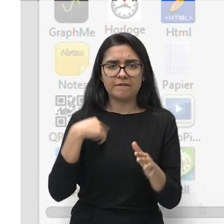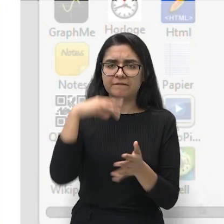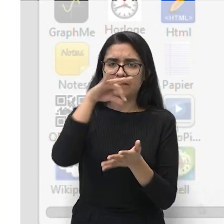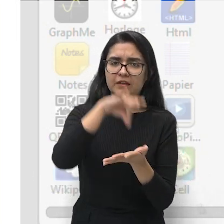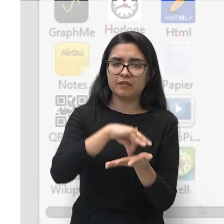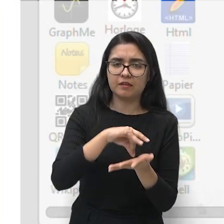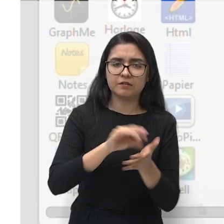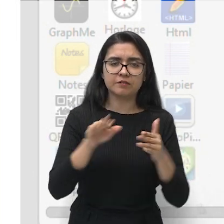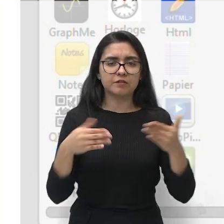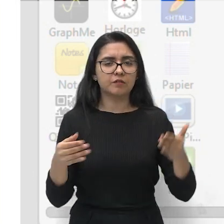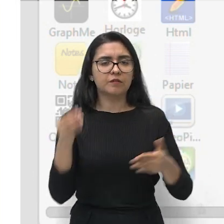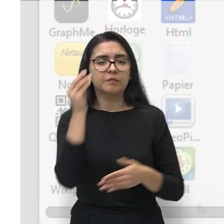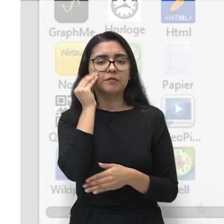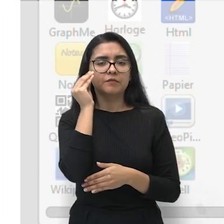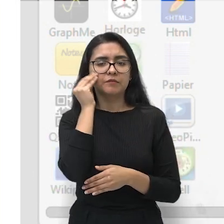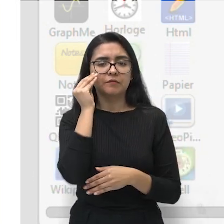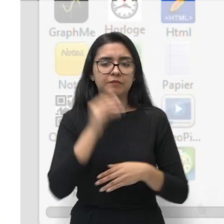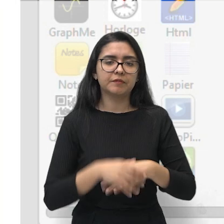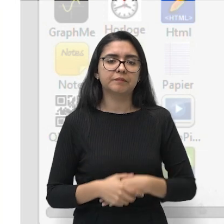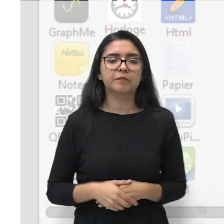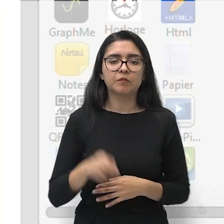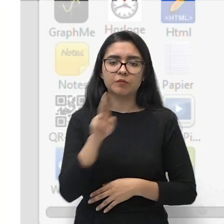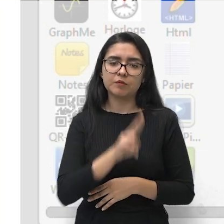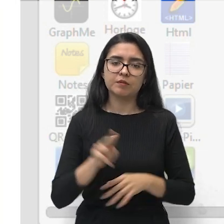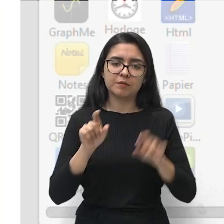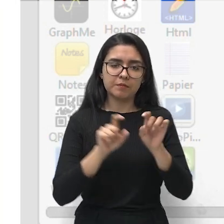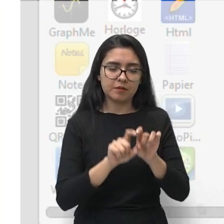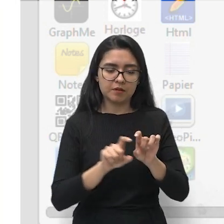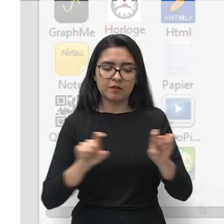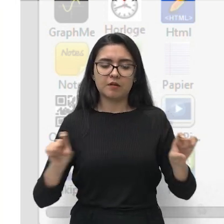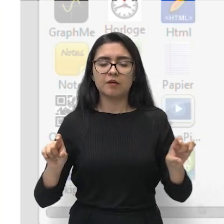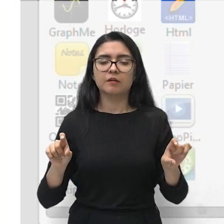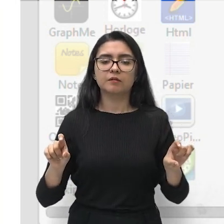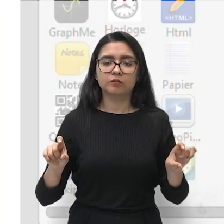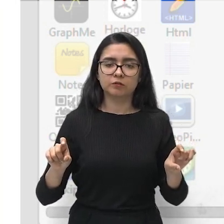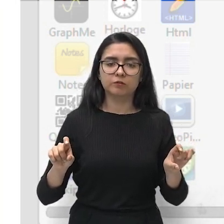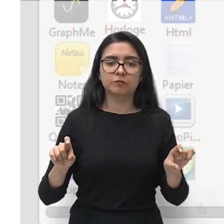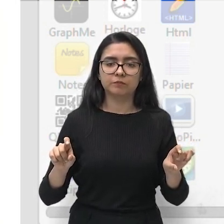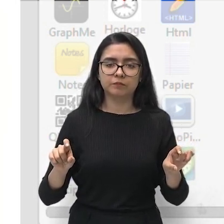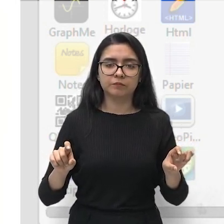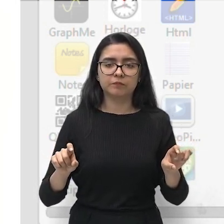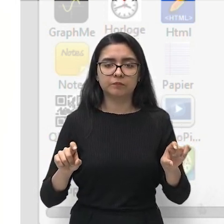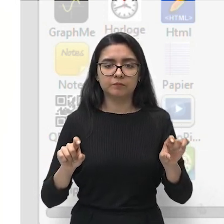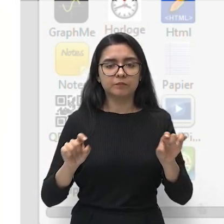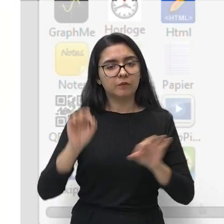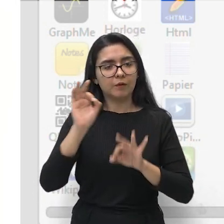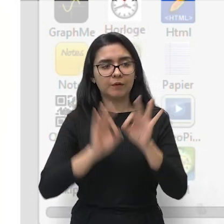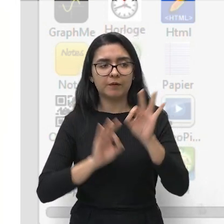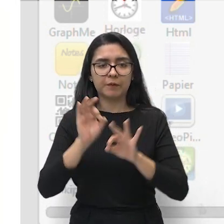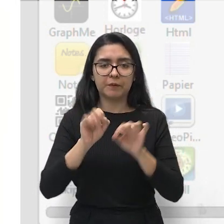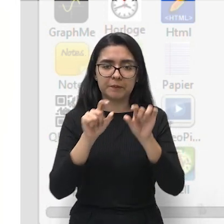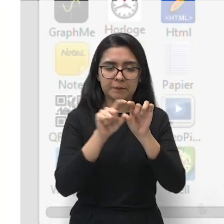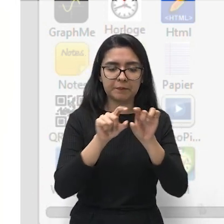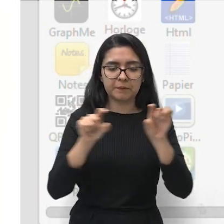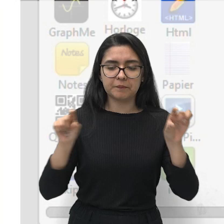verdade? Bora ver aqui. Pegamos a nossa régua, né? Vamos aumentar aqui um pouquinho. Vamos posicionar aqui, ó.